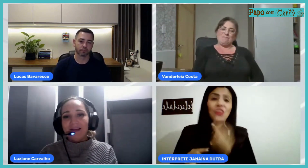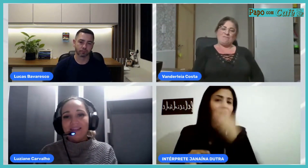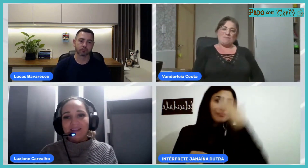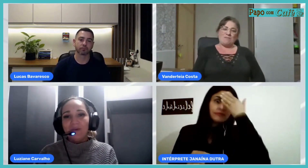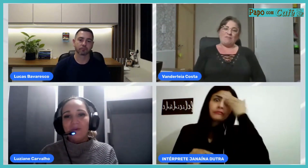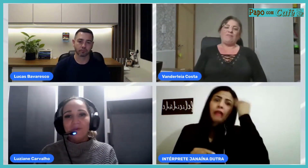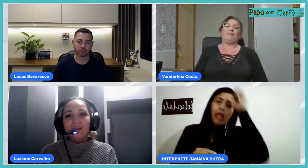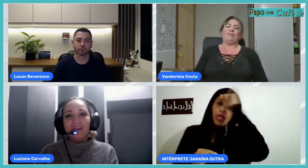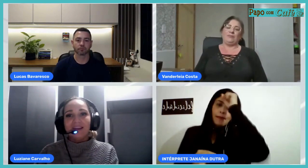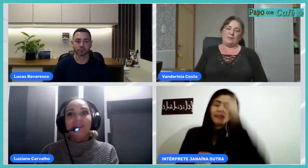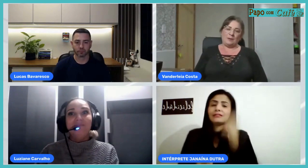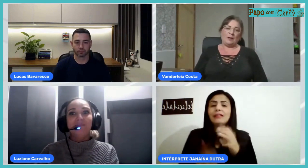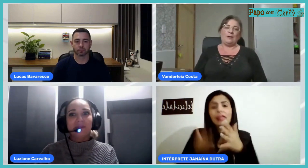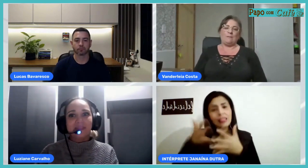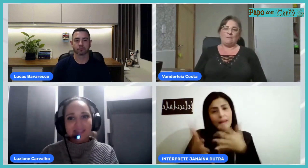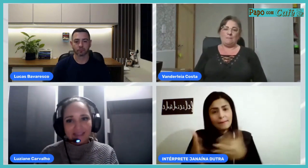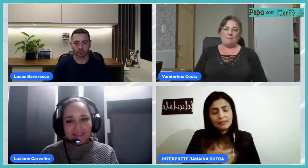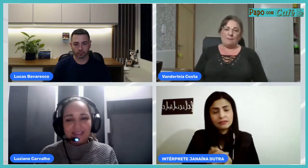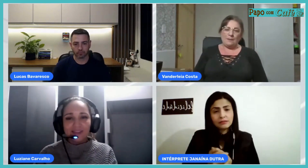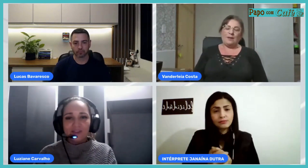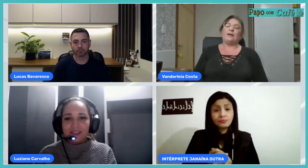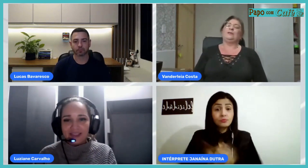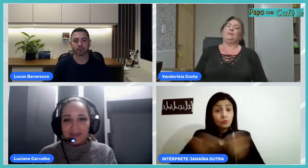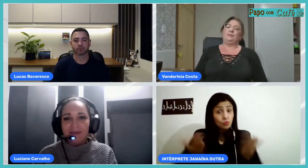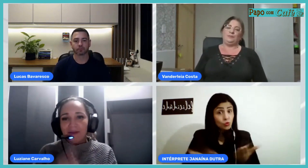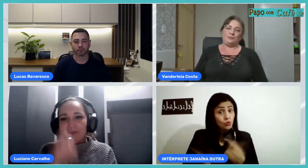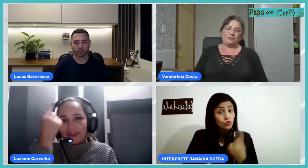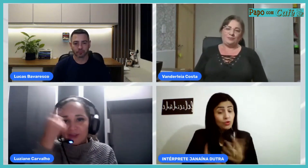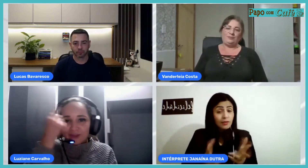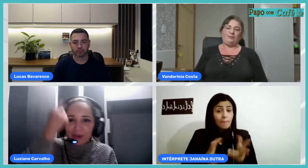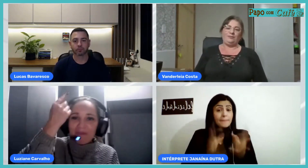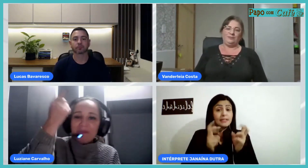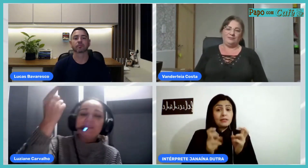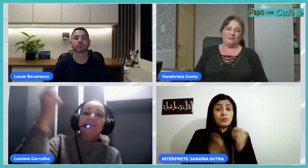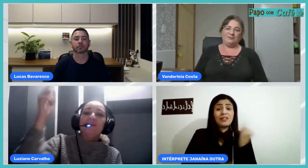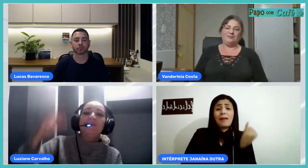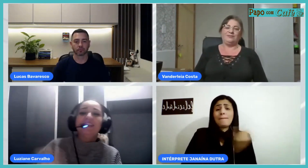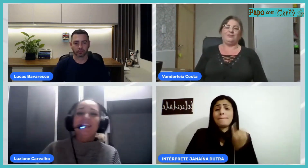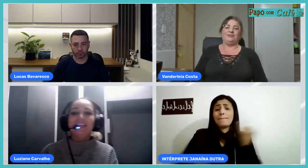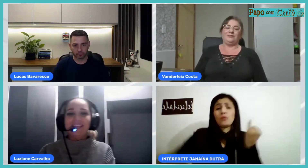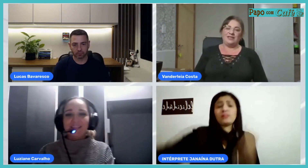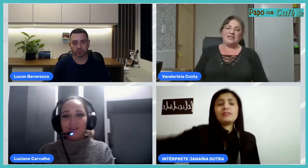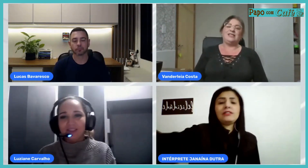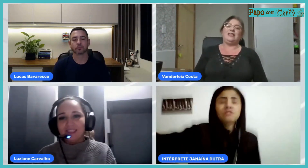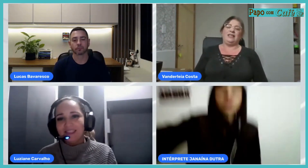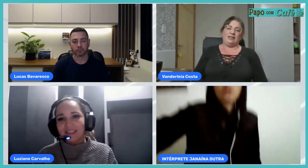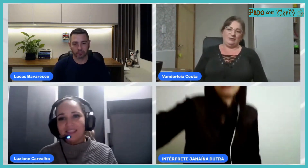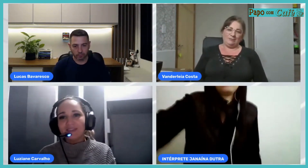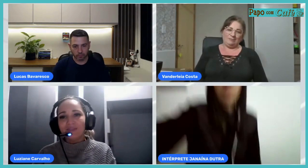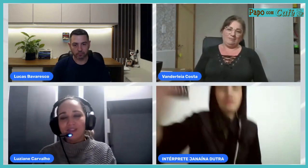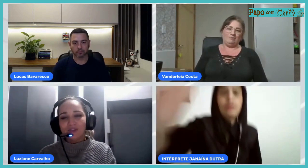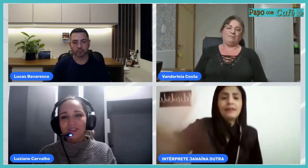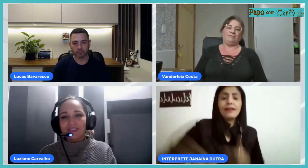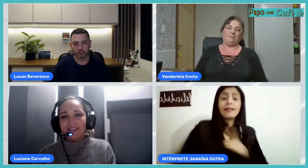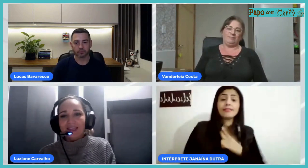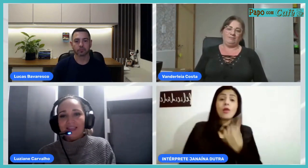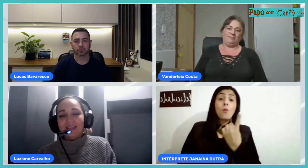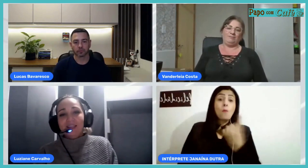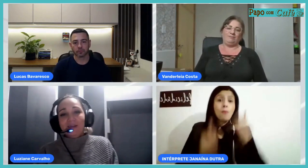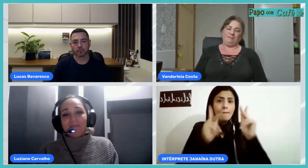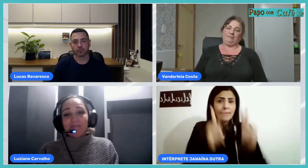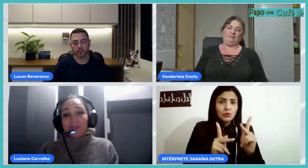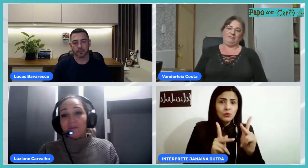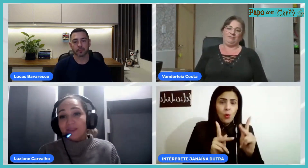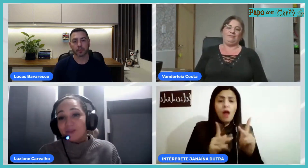gente se depara com a importância de ter pelo menos uma pessoa, né, dentro desses serviços que